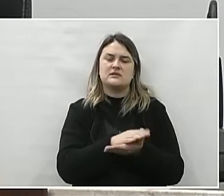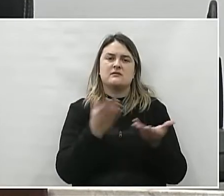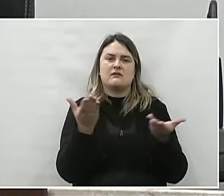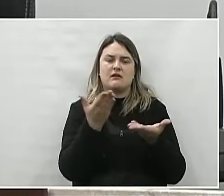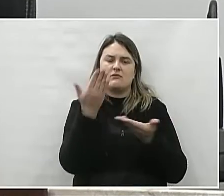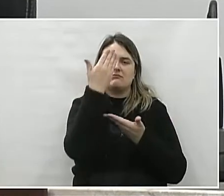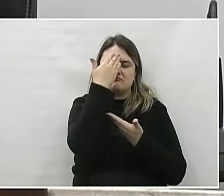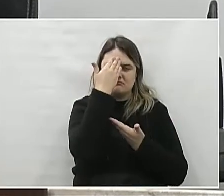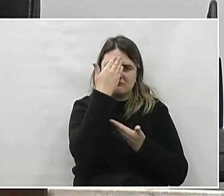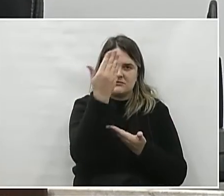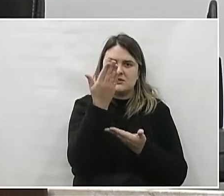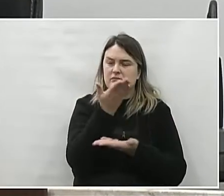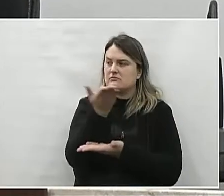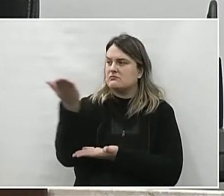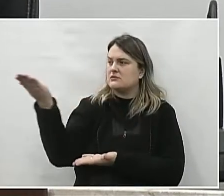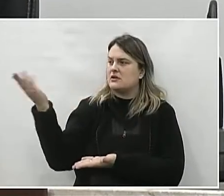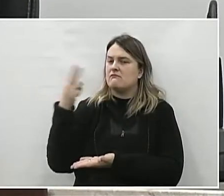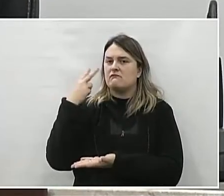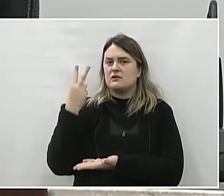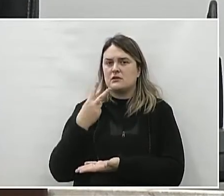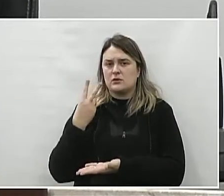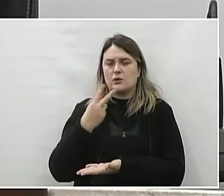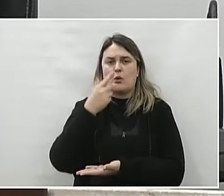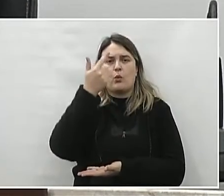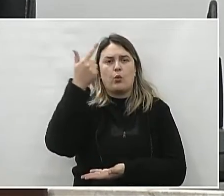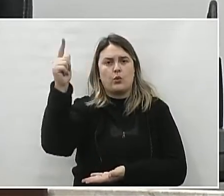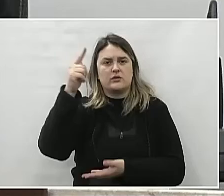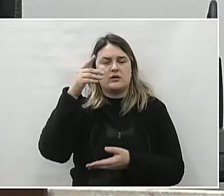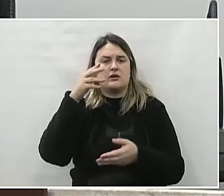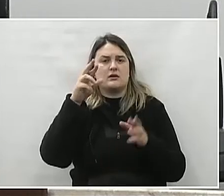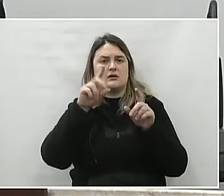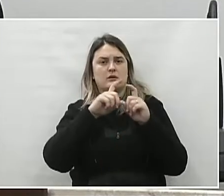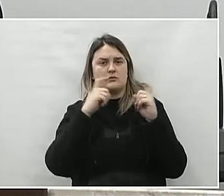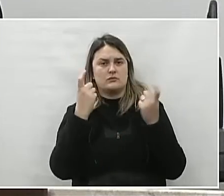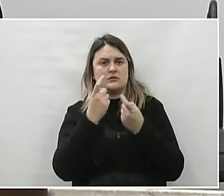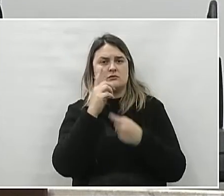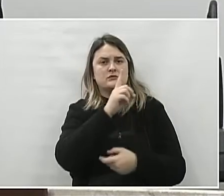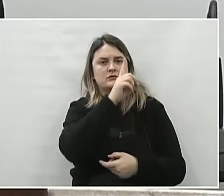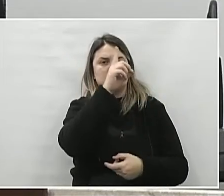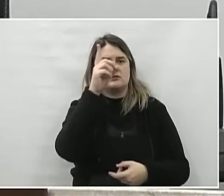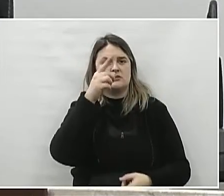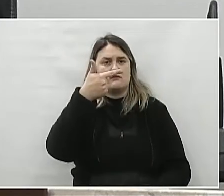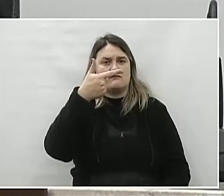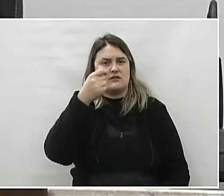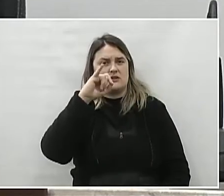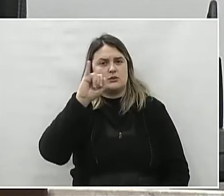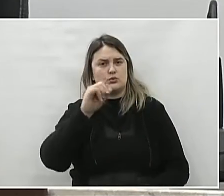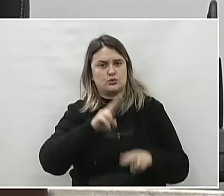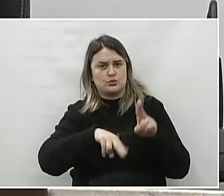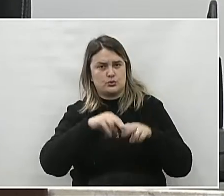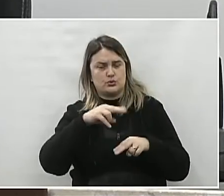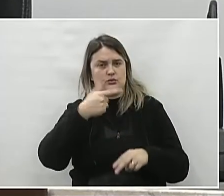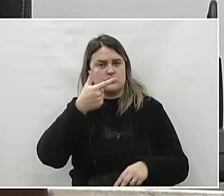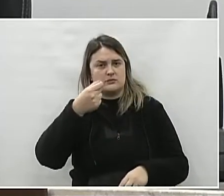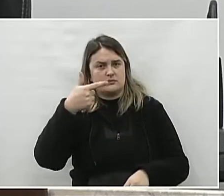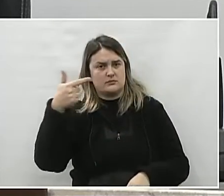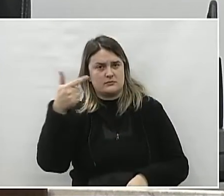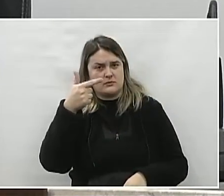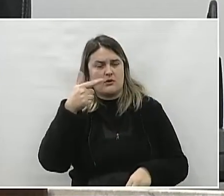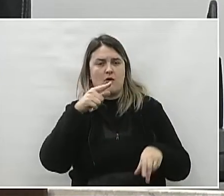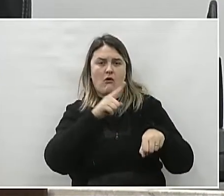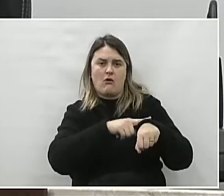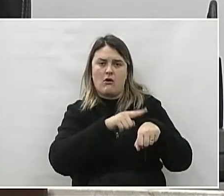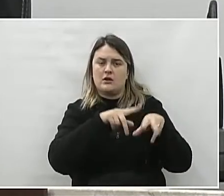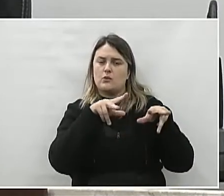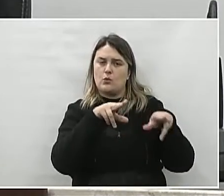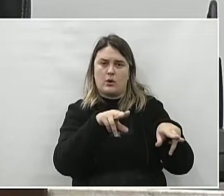havendo, agradeço aos senhores vereadores, a próxima reunião ordinária será no dia 20 de junho de 2022,